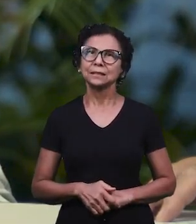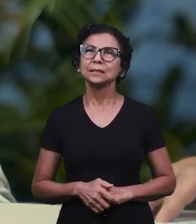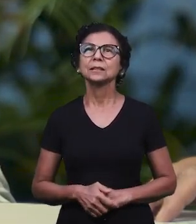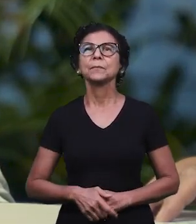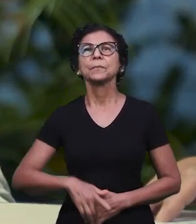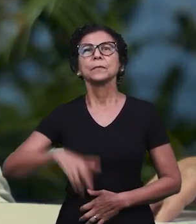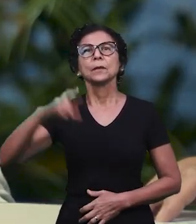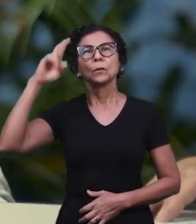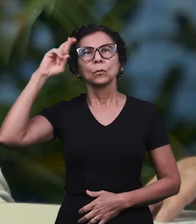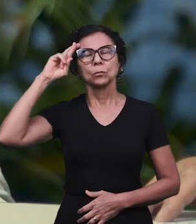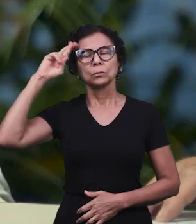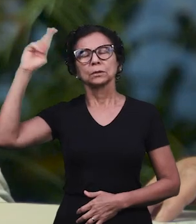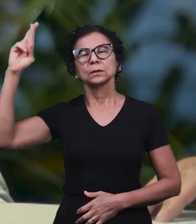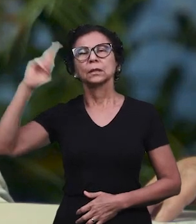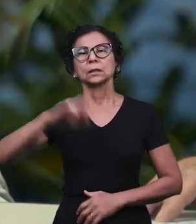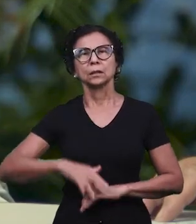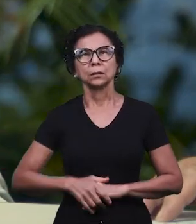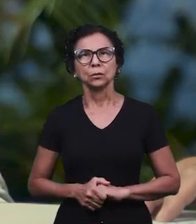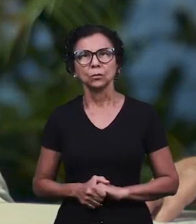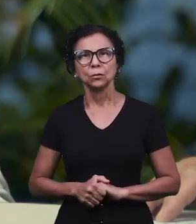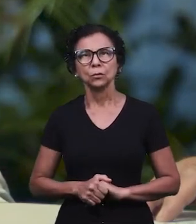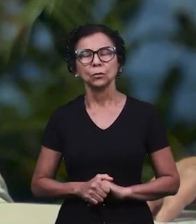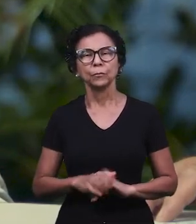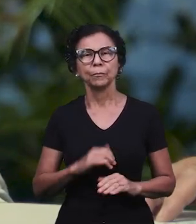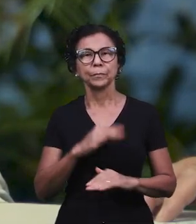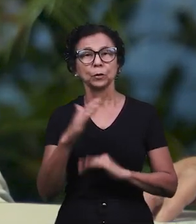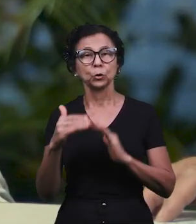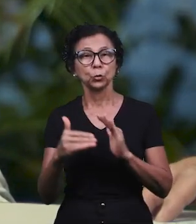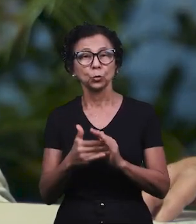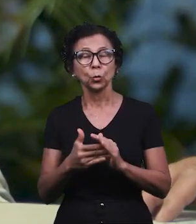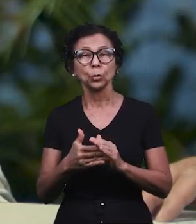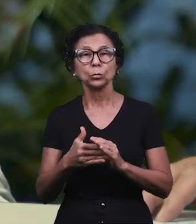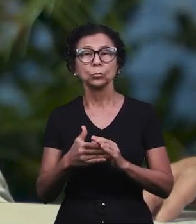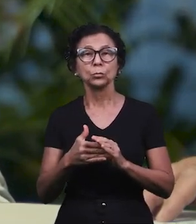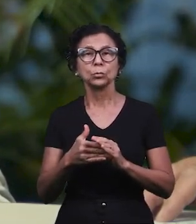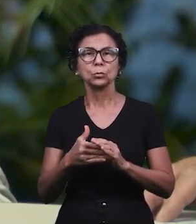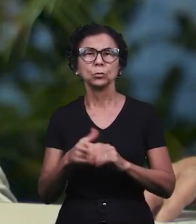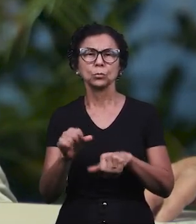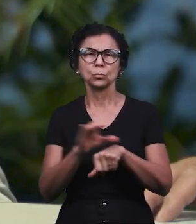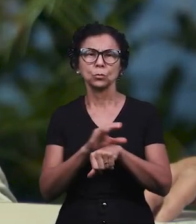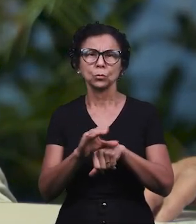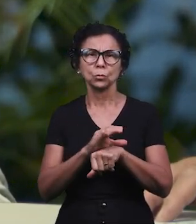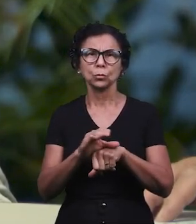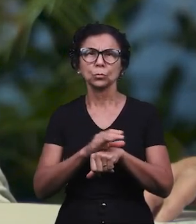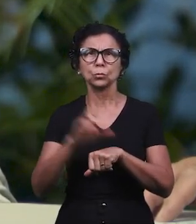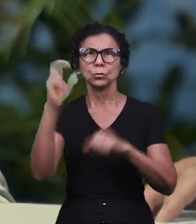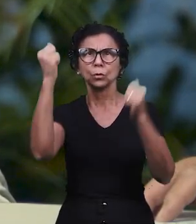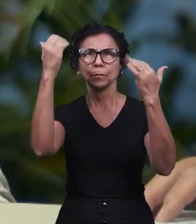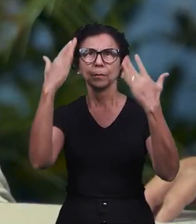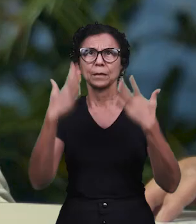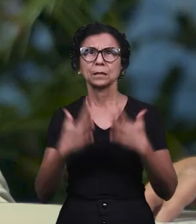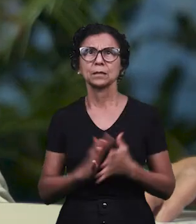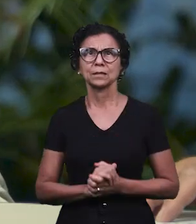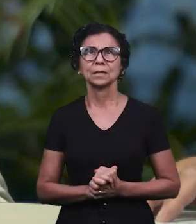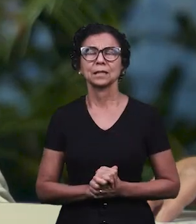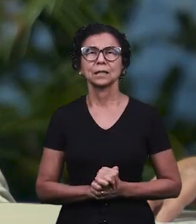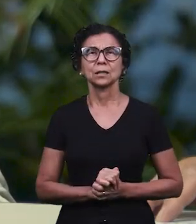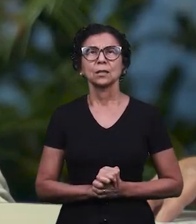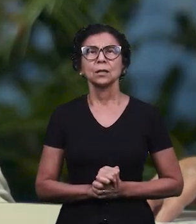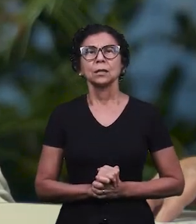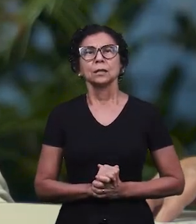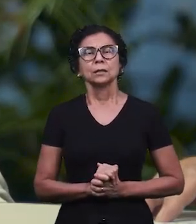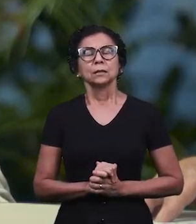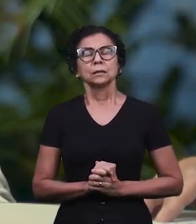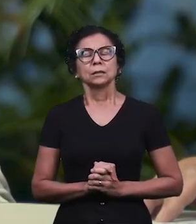Senhor, Ele nos honrou durante todos os cursos que eu fiz. E não foram méritos pessoais.